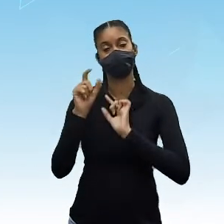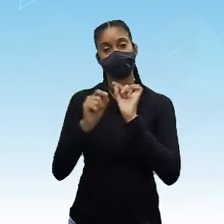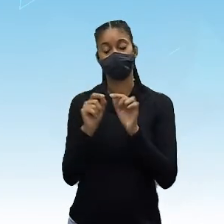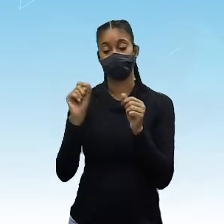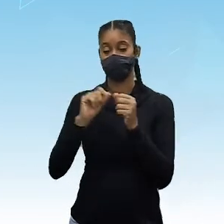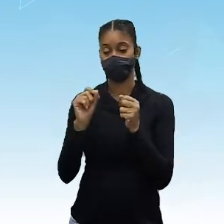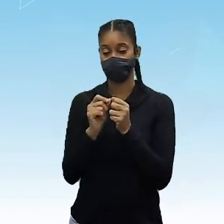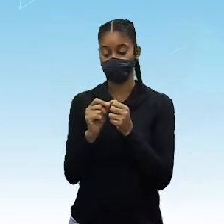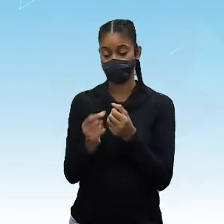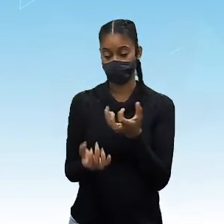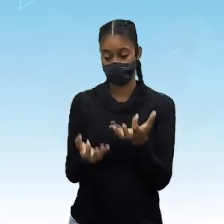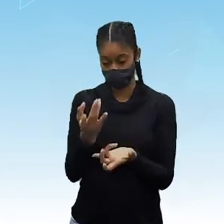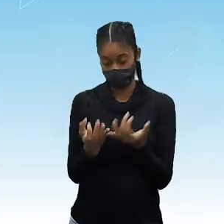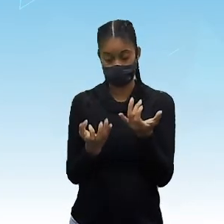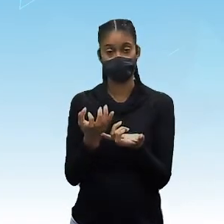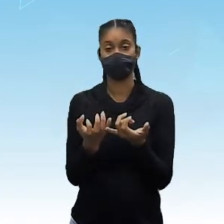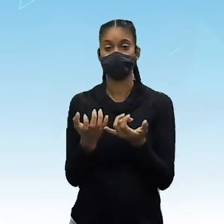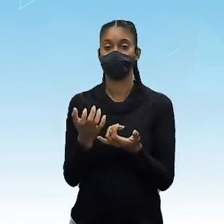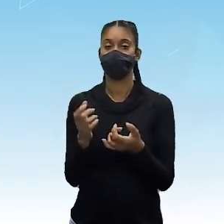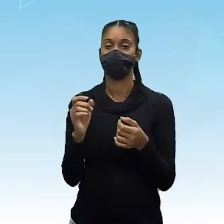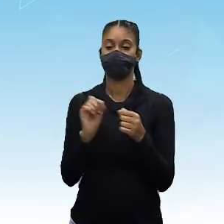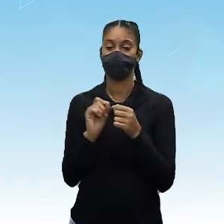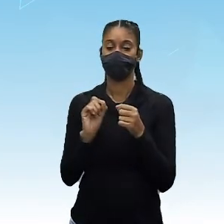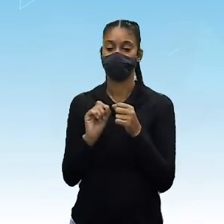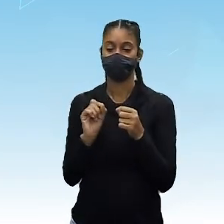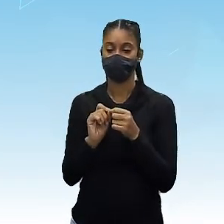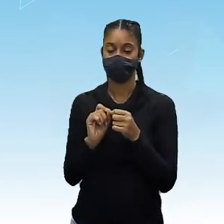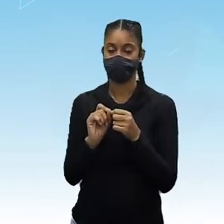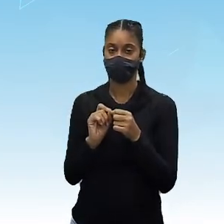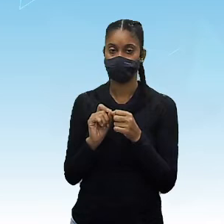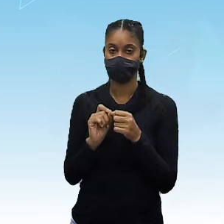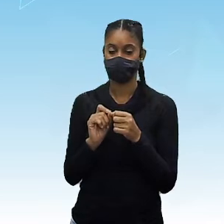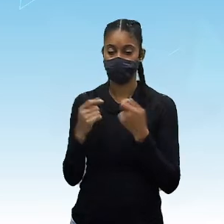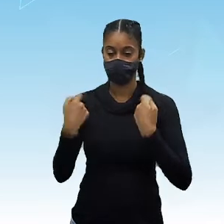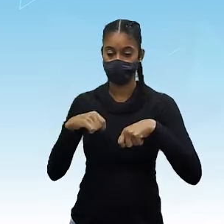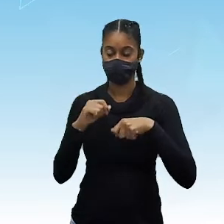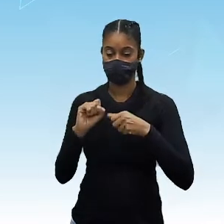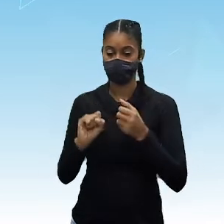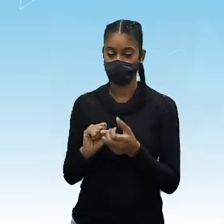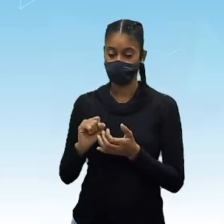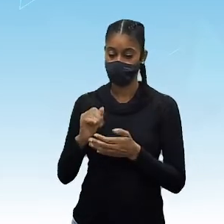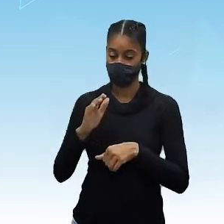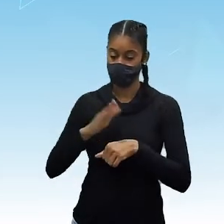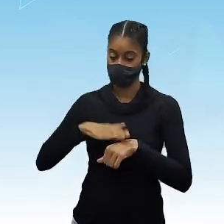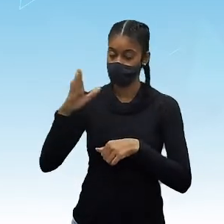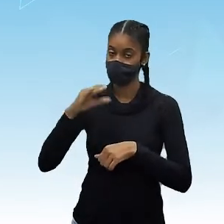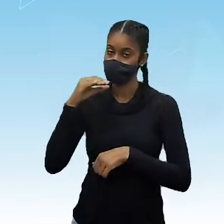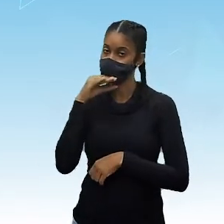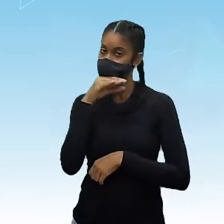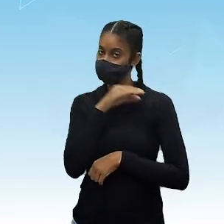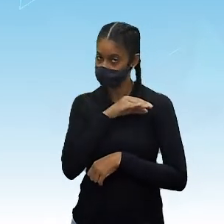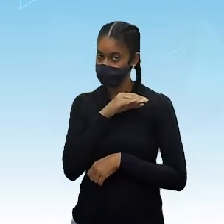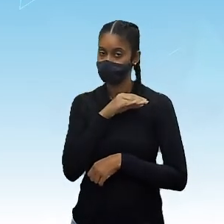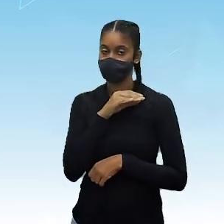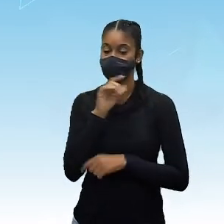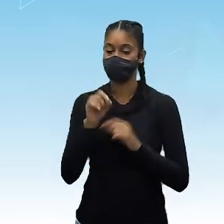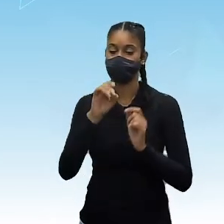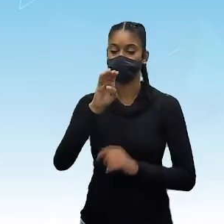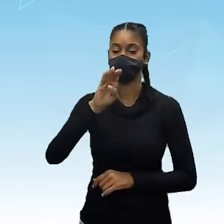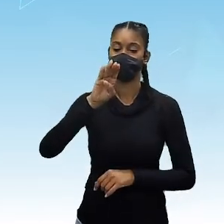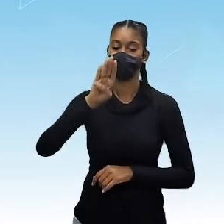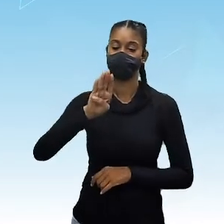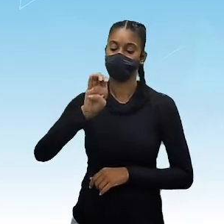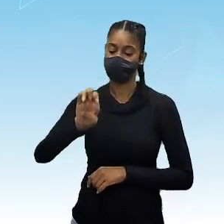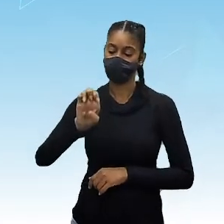aquele líquido ferva, entre em ebulição, eu preciso elevar essa temperatura. A gente chama isso de ebulioscopia.